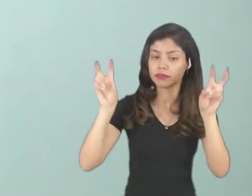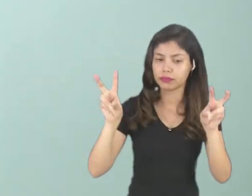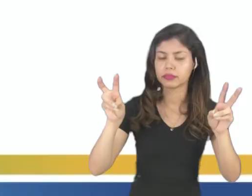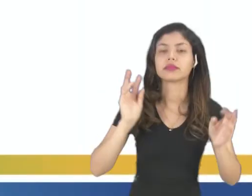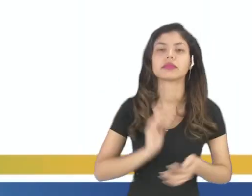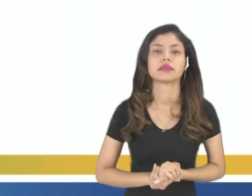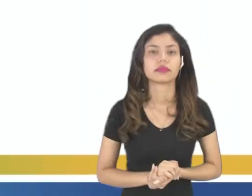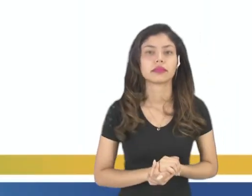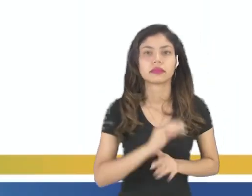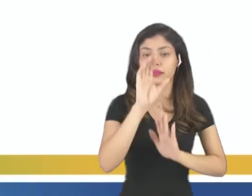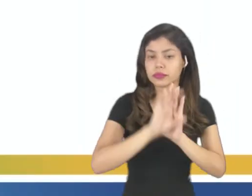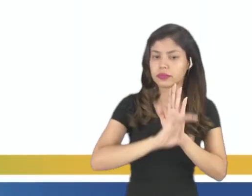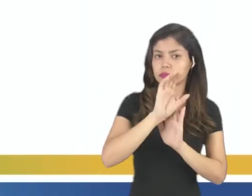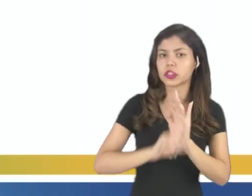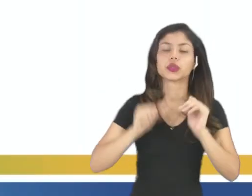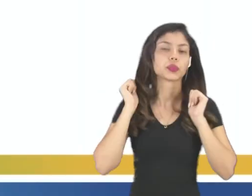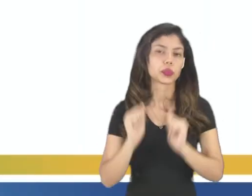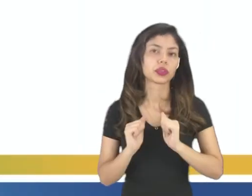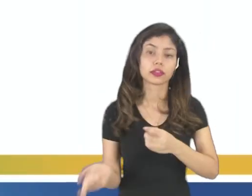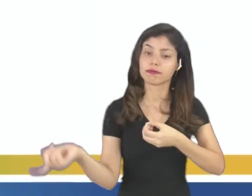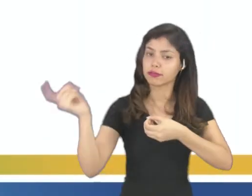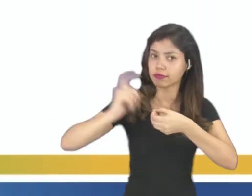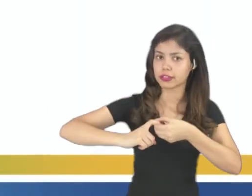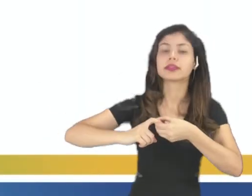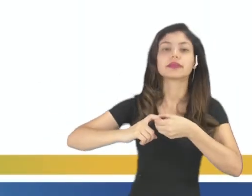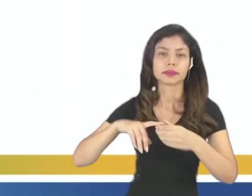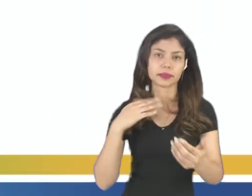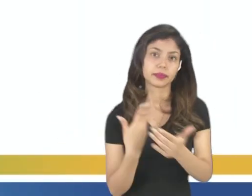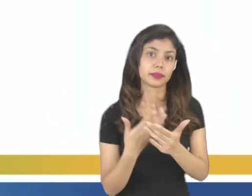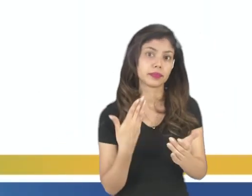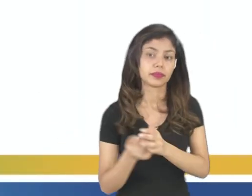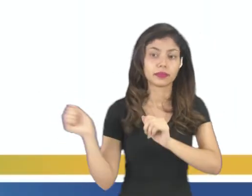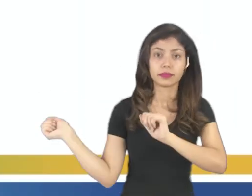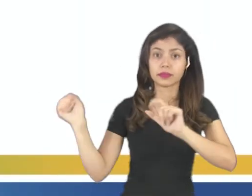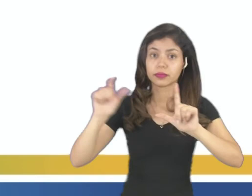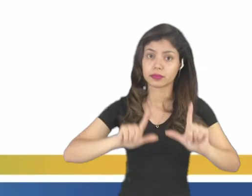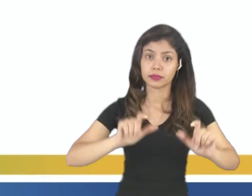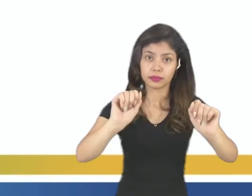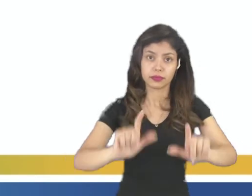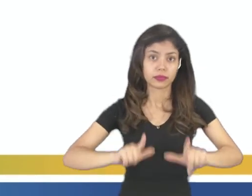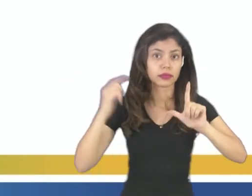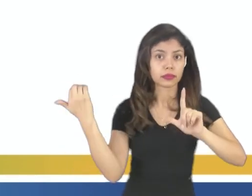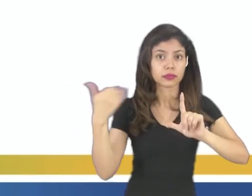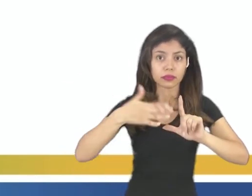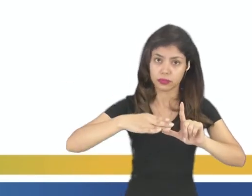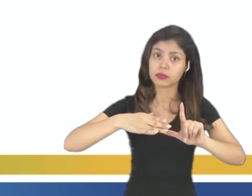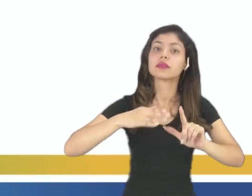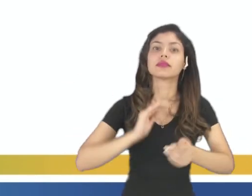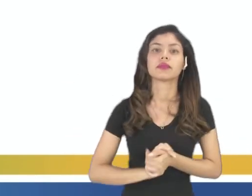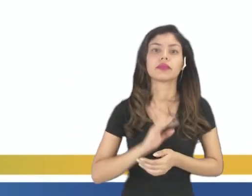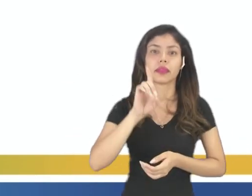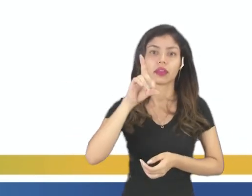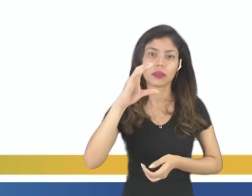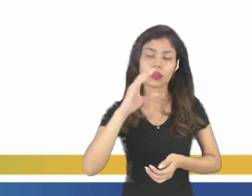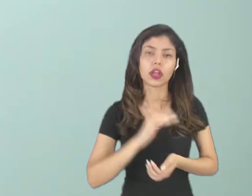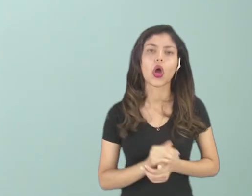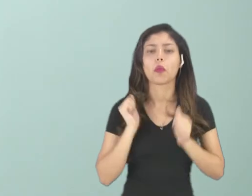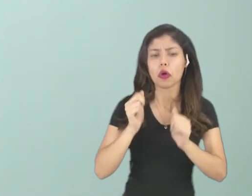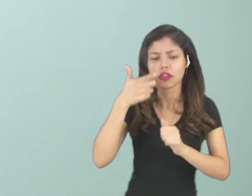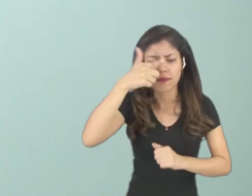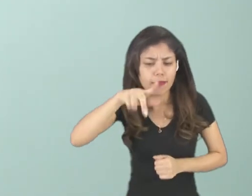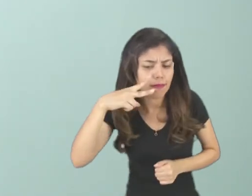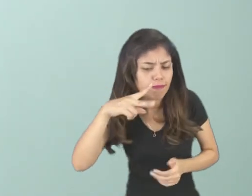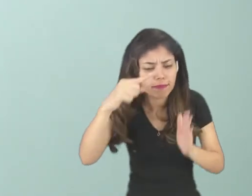assunto, né, desse conteúdo, você pode retomar essa aula lá na plataforma Eduque. Você pode rever, anotar os